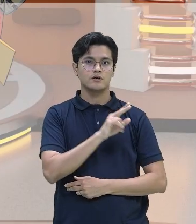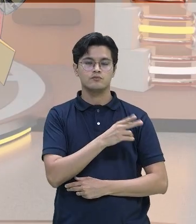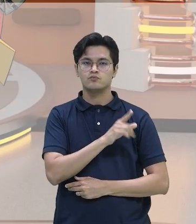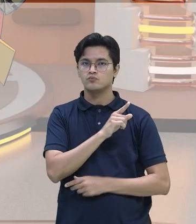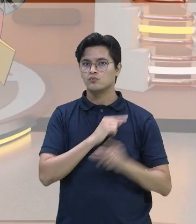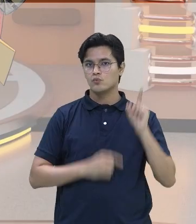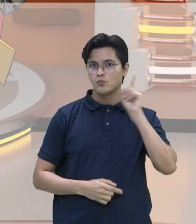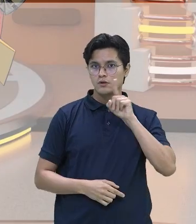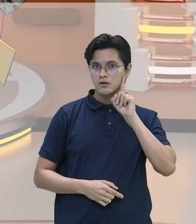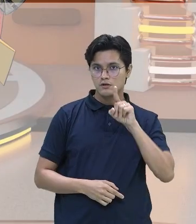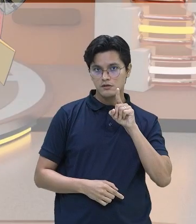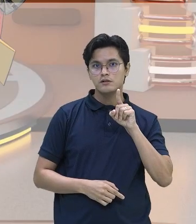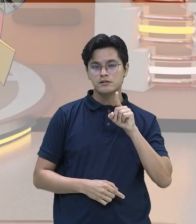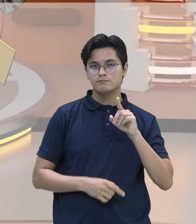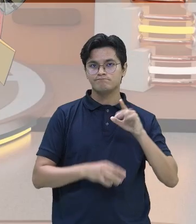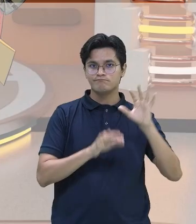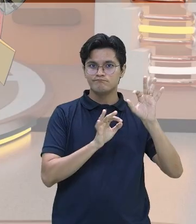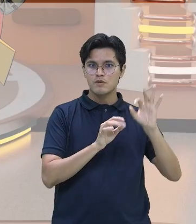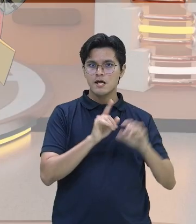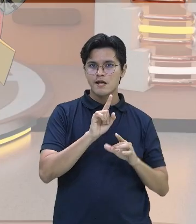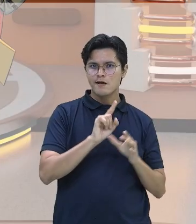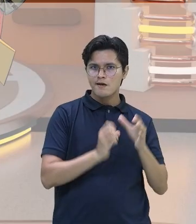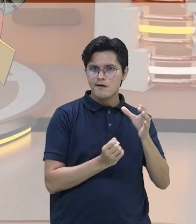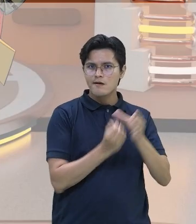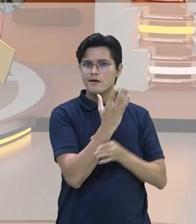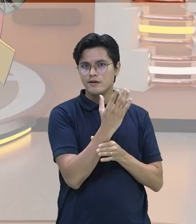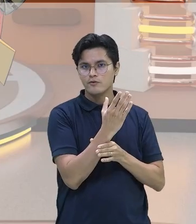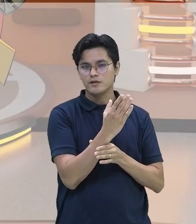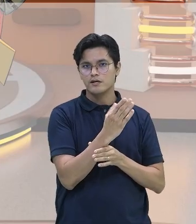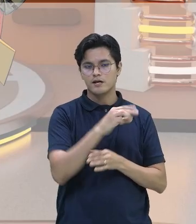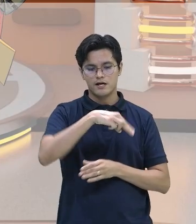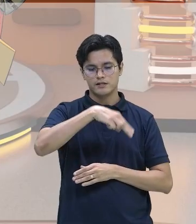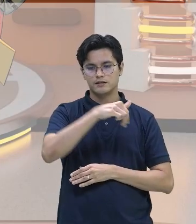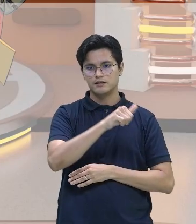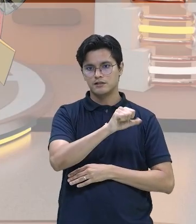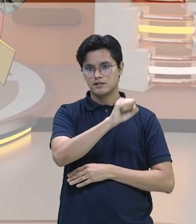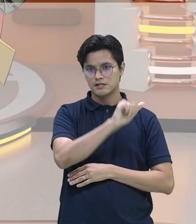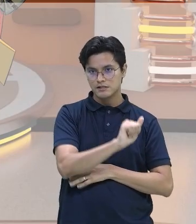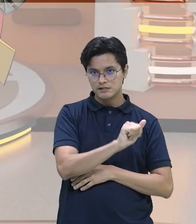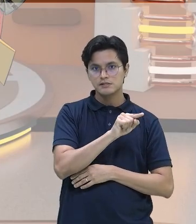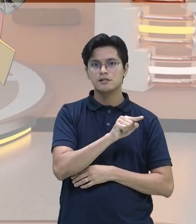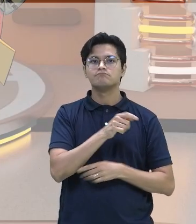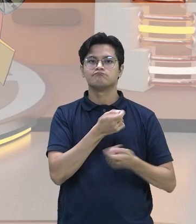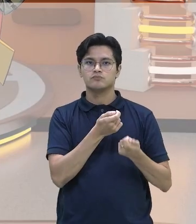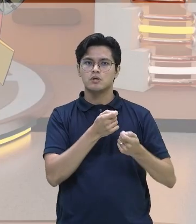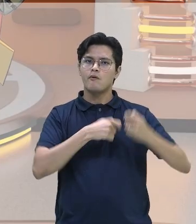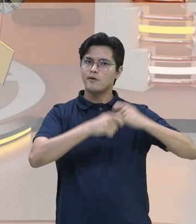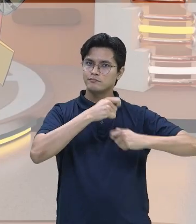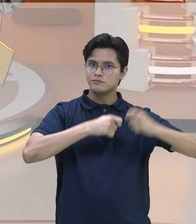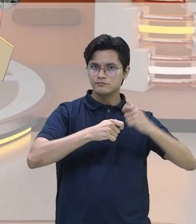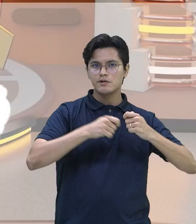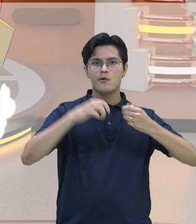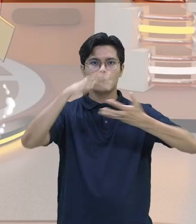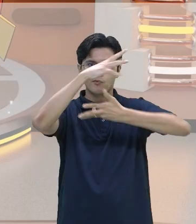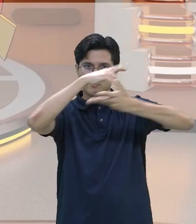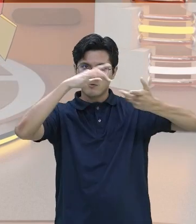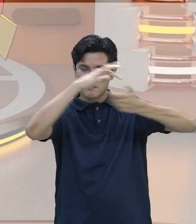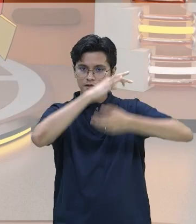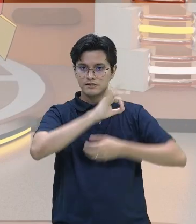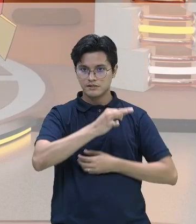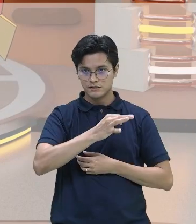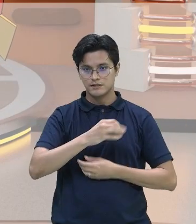que faz ali a administração nacional, aeronáutica e também do espaço. Em 57, a